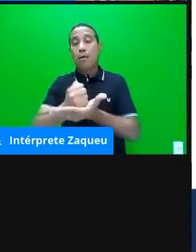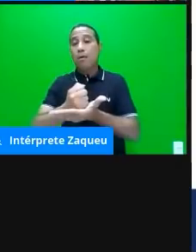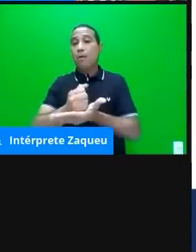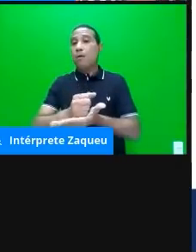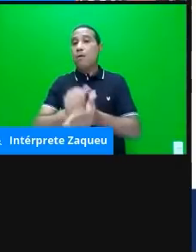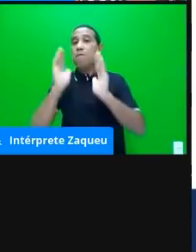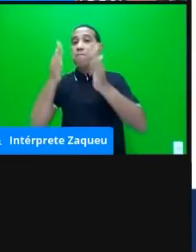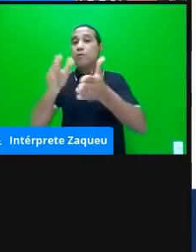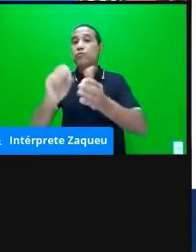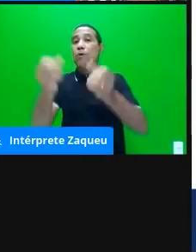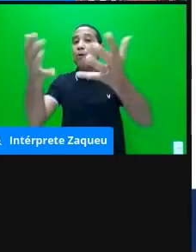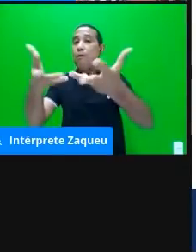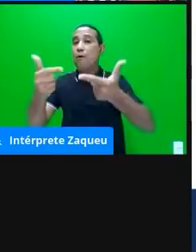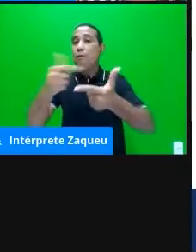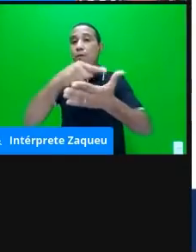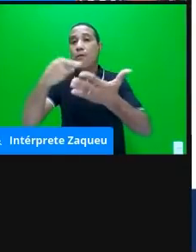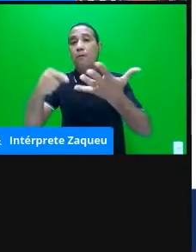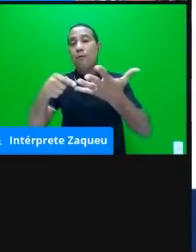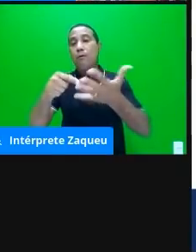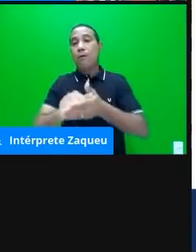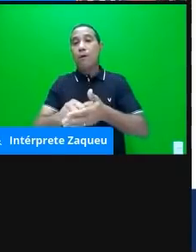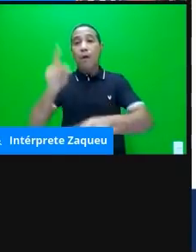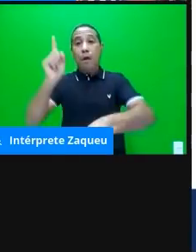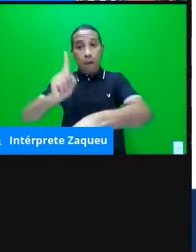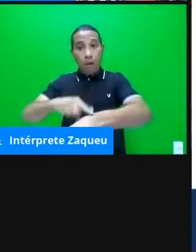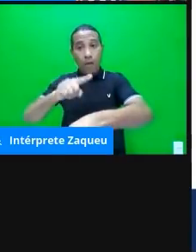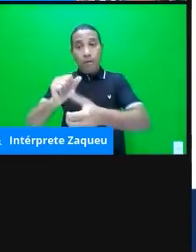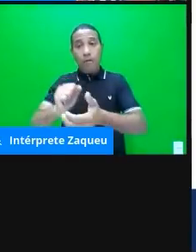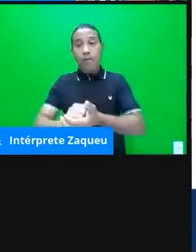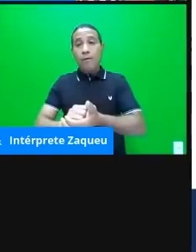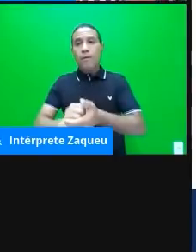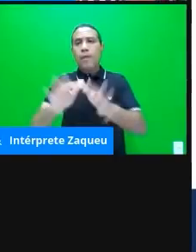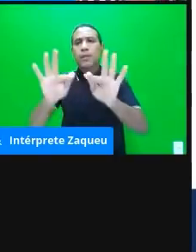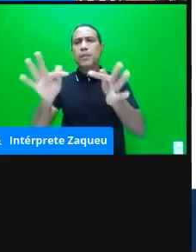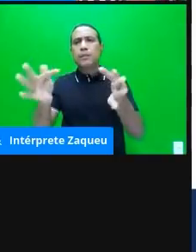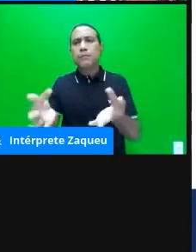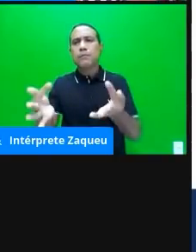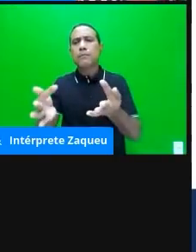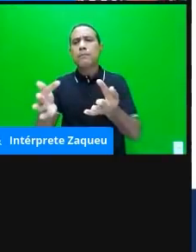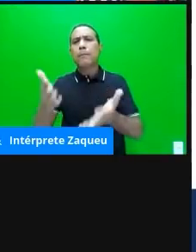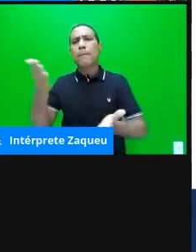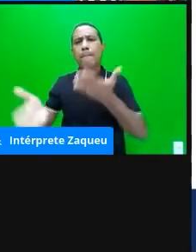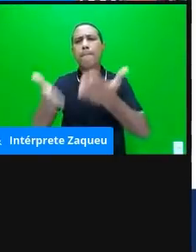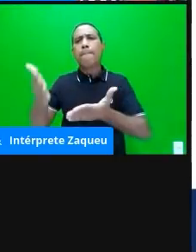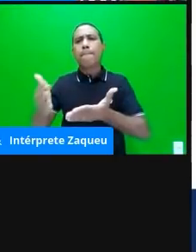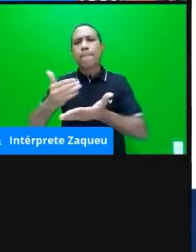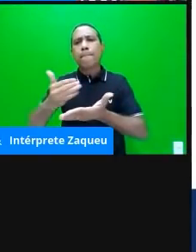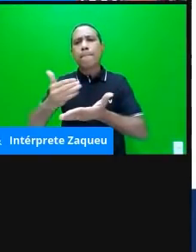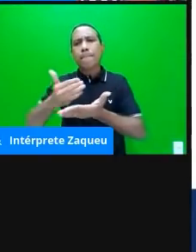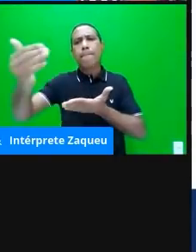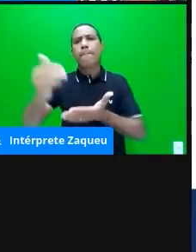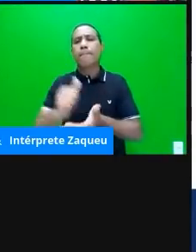de habilidade. É o momento de simplificar para avançar. Nesse